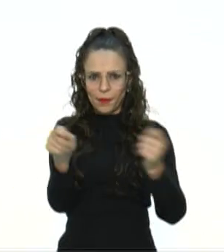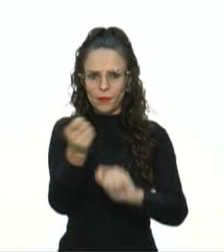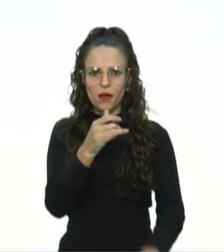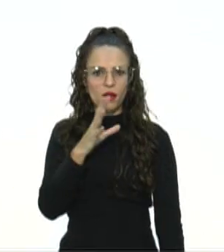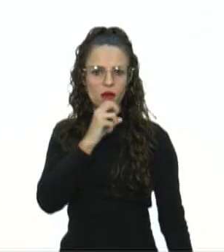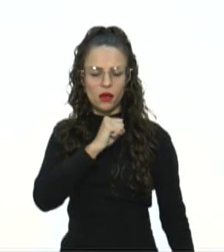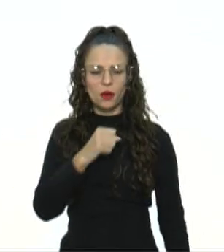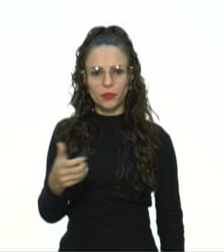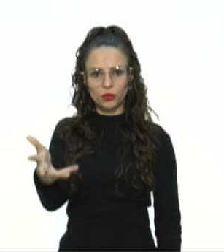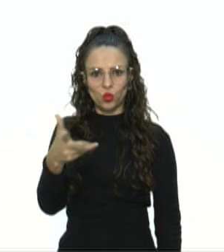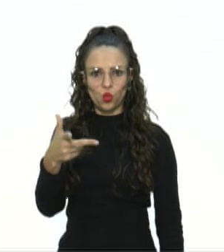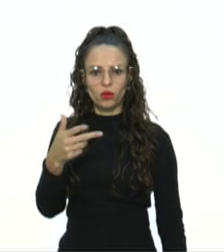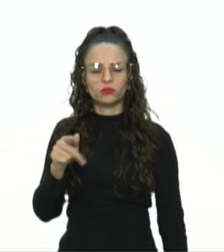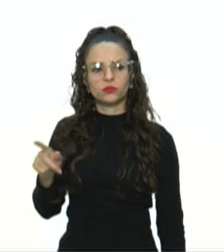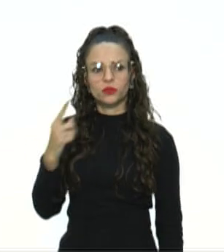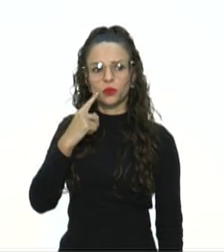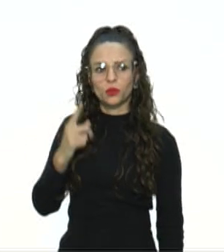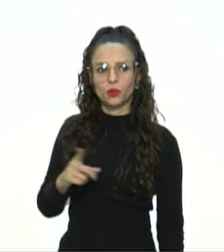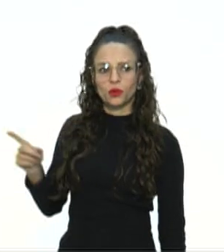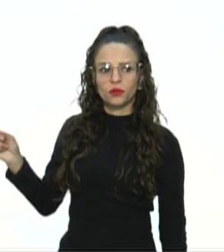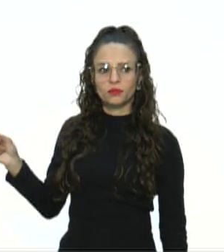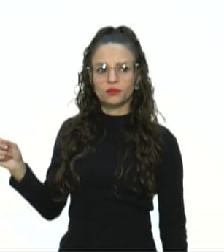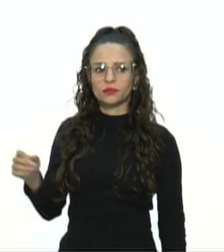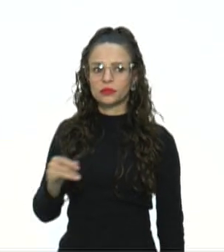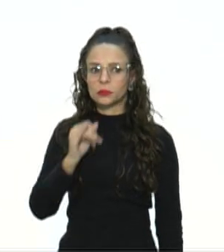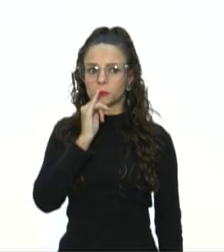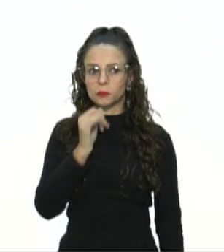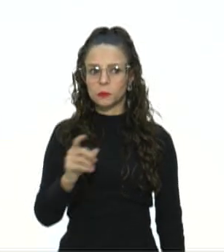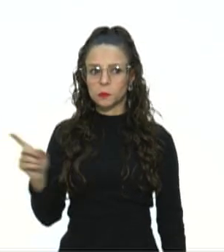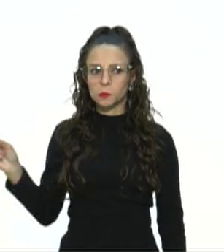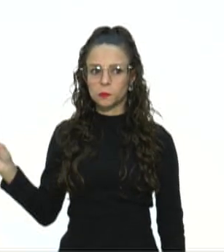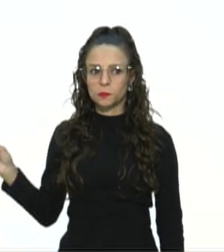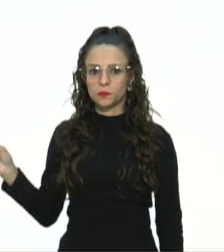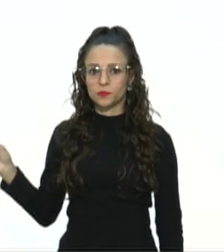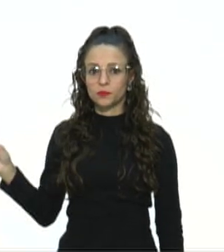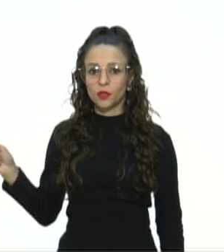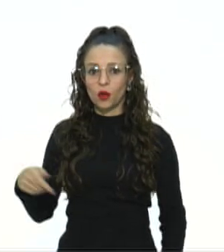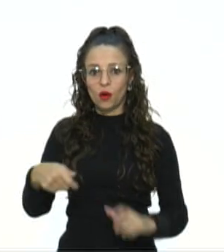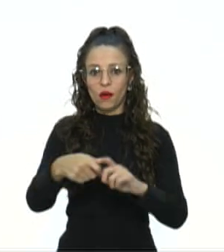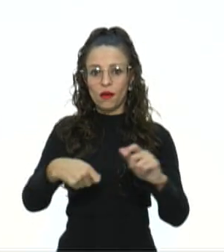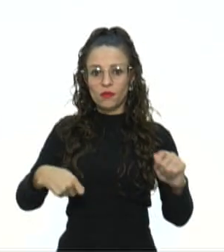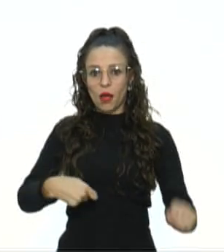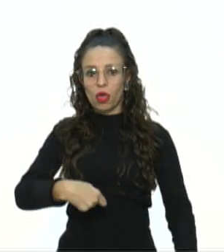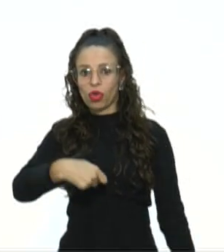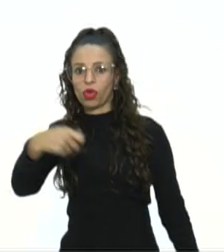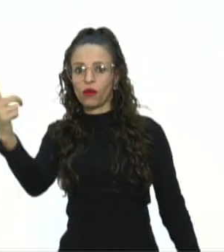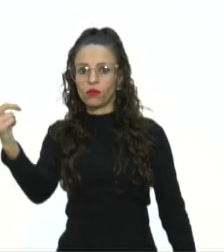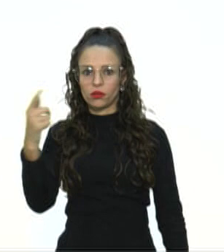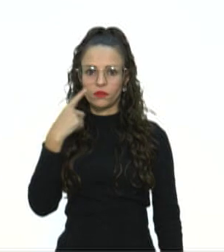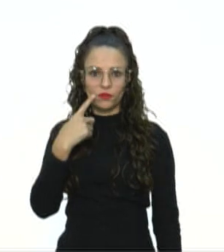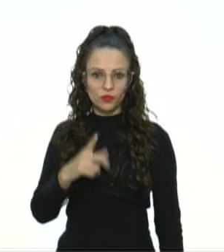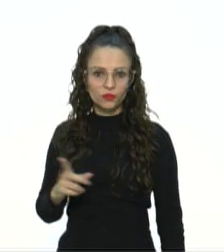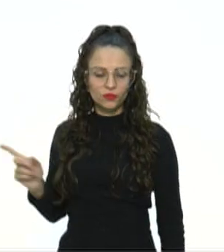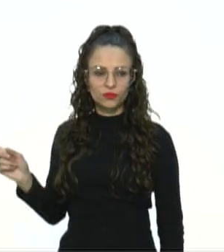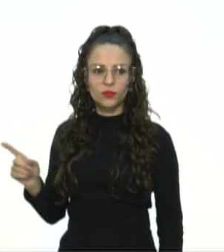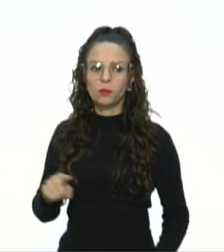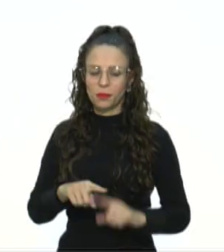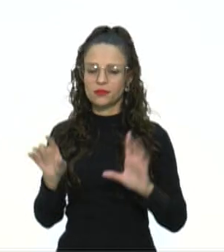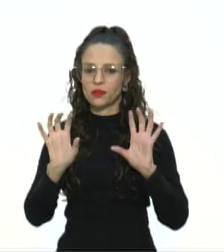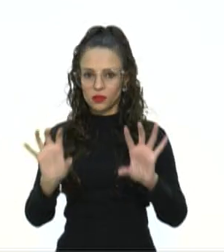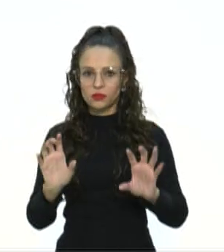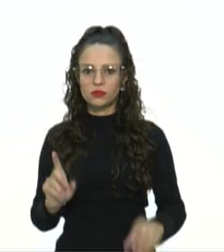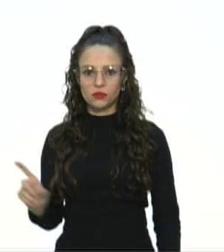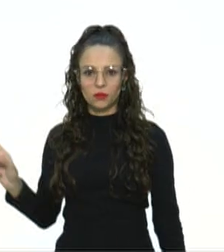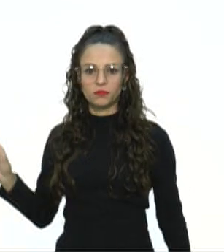dado com bastante velocidade, né? Então às vezes aqui nesse exemplo aqui acabou até escapando uma das espadas do praticante, né? Mas é desta maneira